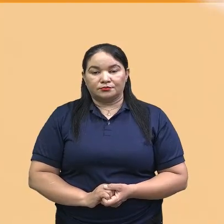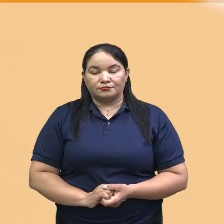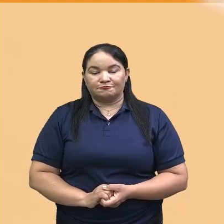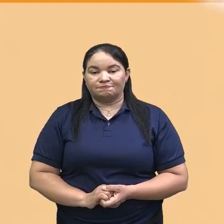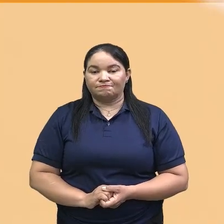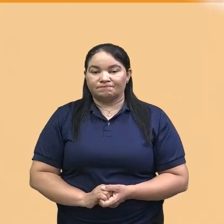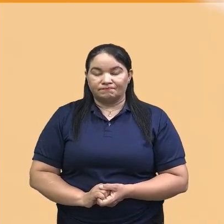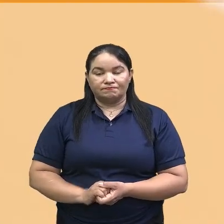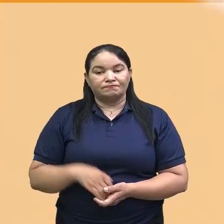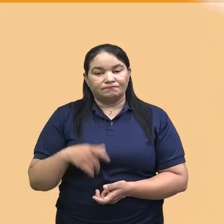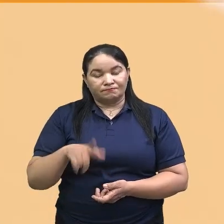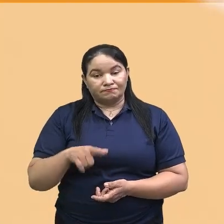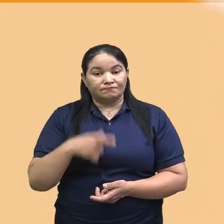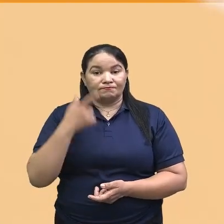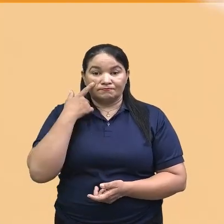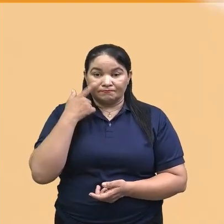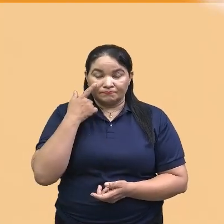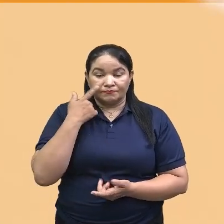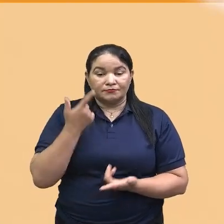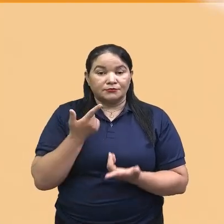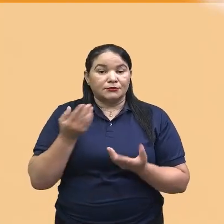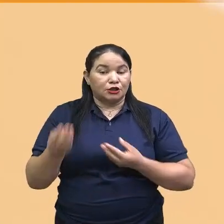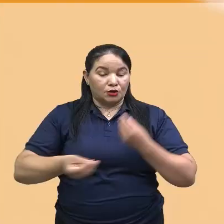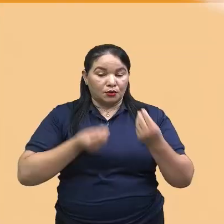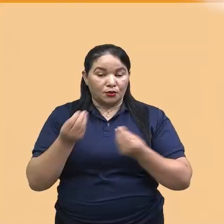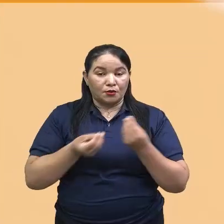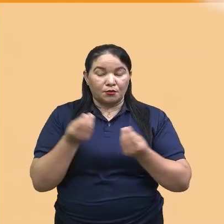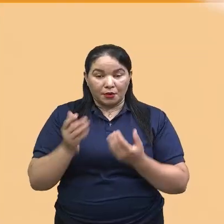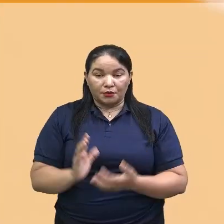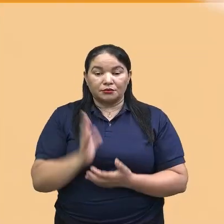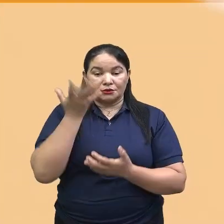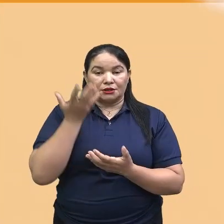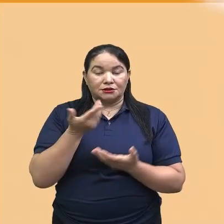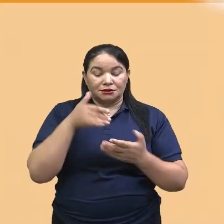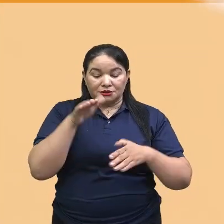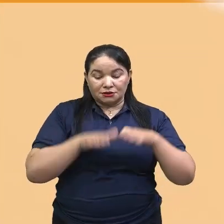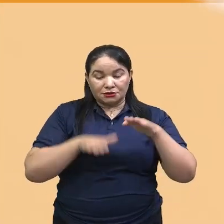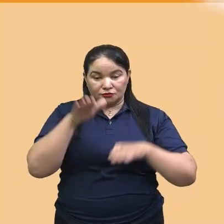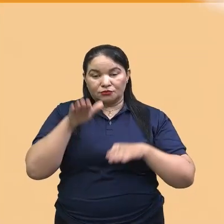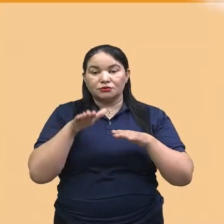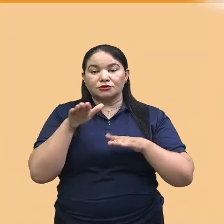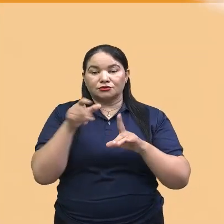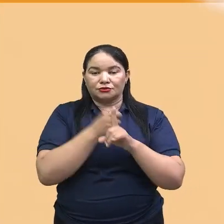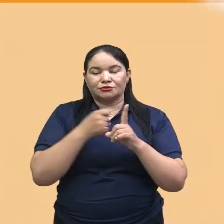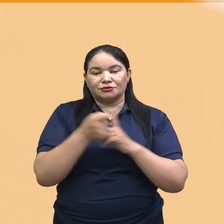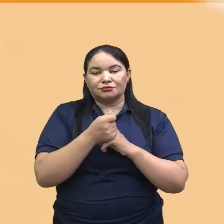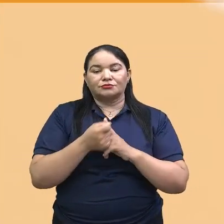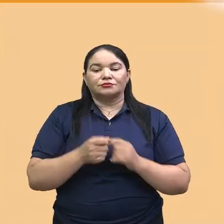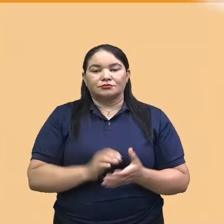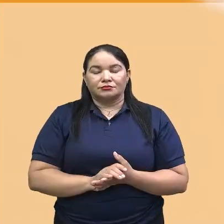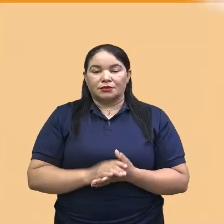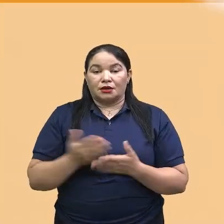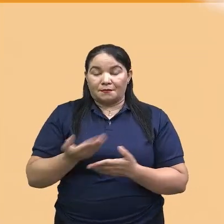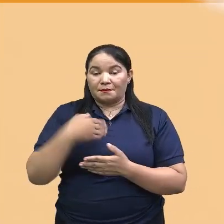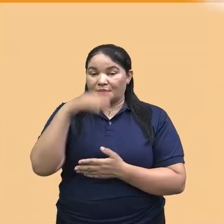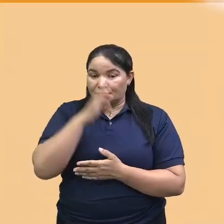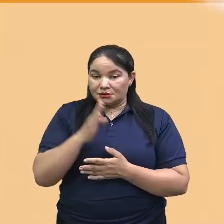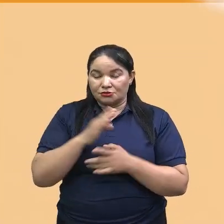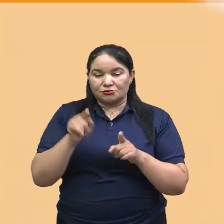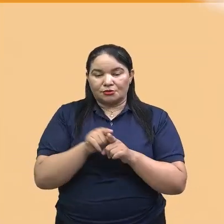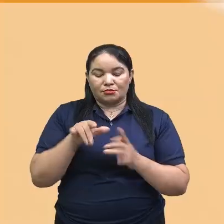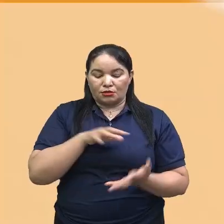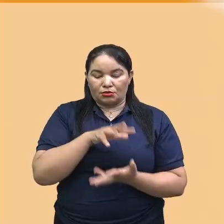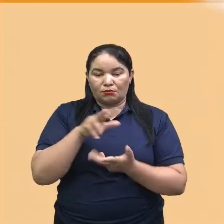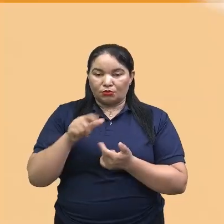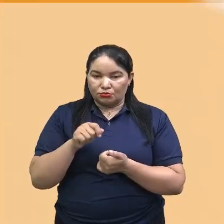Muito bem, então nós vimos aí como que se dá essa questão, né, da desigualdade social. Ela está presente não só no Brasil, mas também no mundo, em